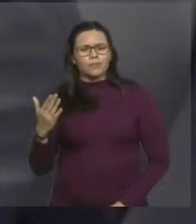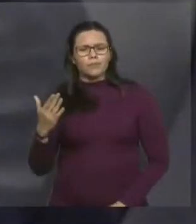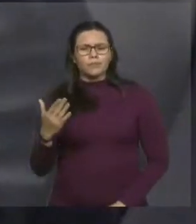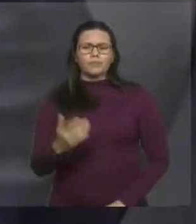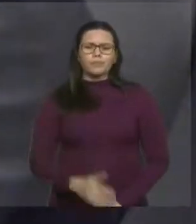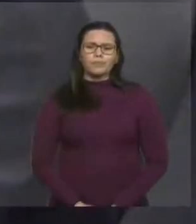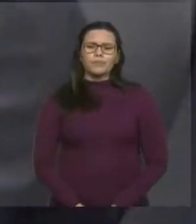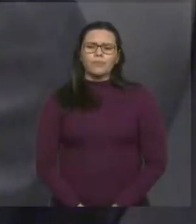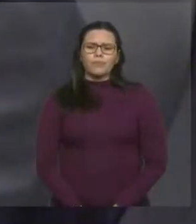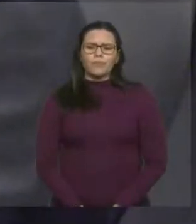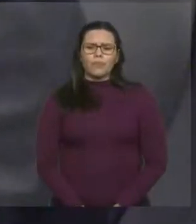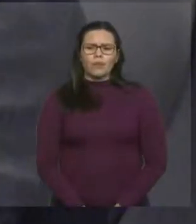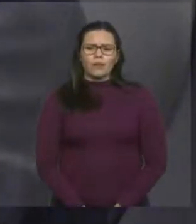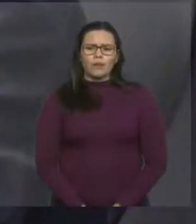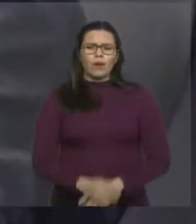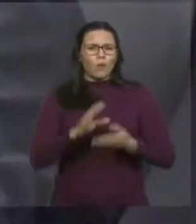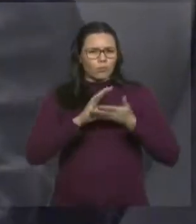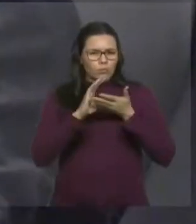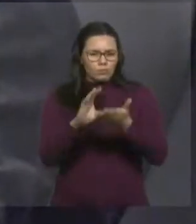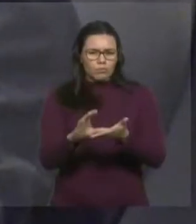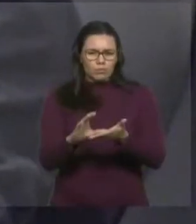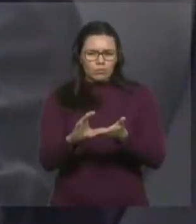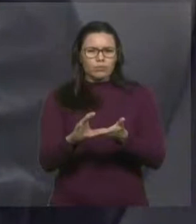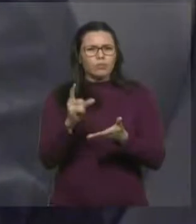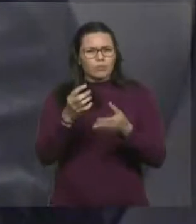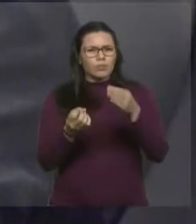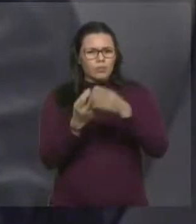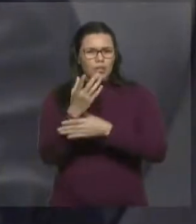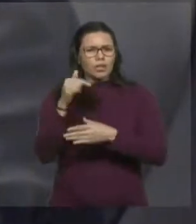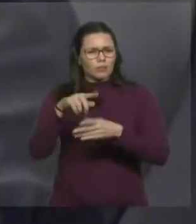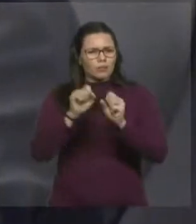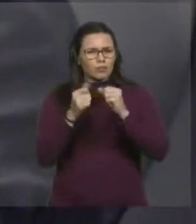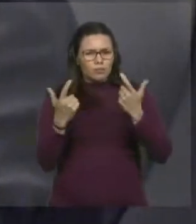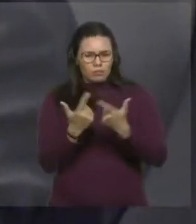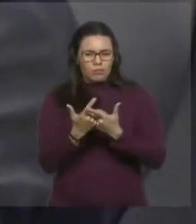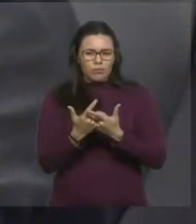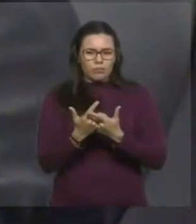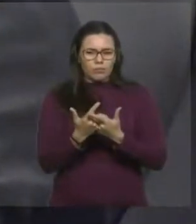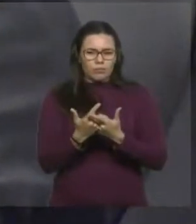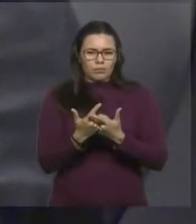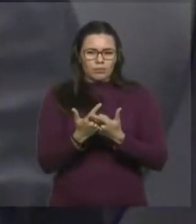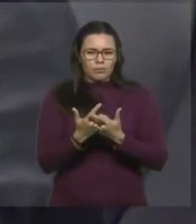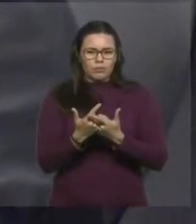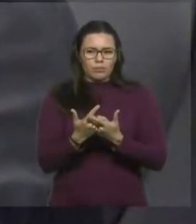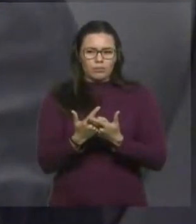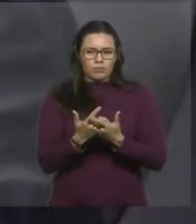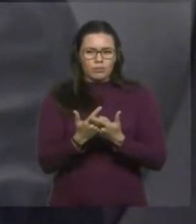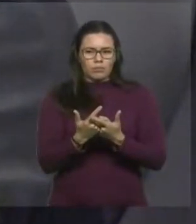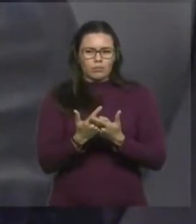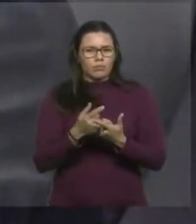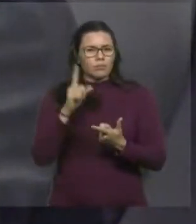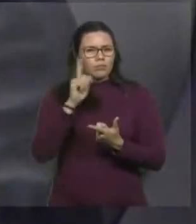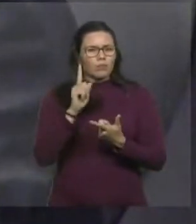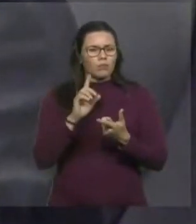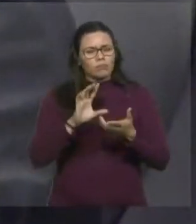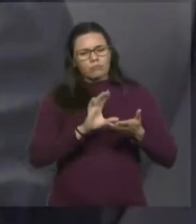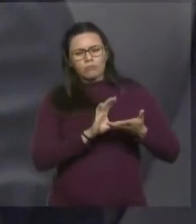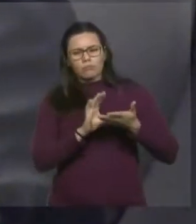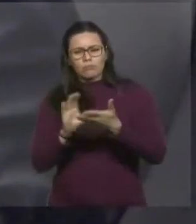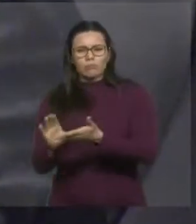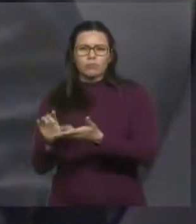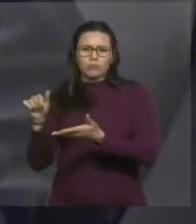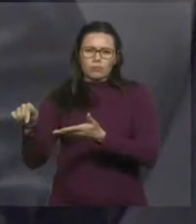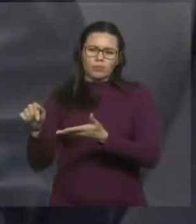aqui ao fundo que foi criado aqui nesta casa, tá certo? Não está sendo repassado o problema do